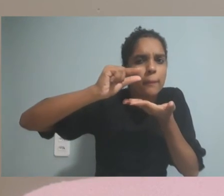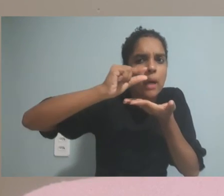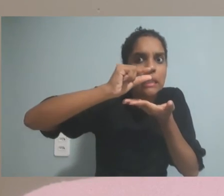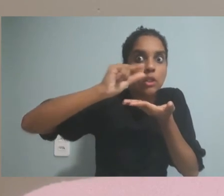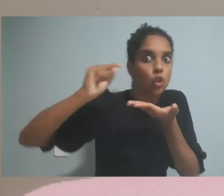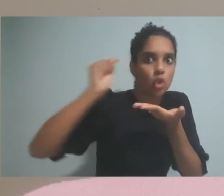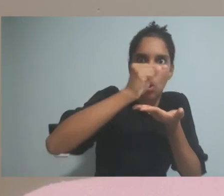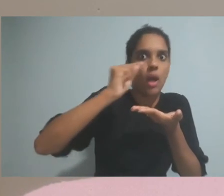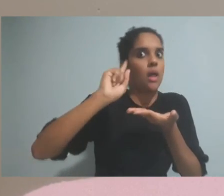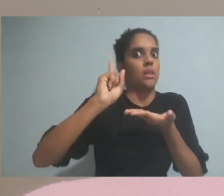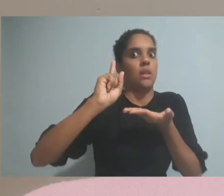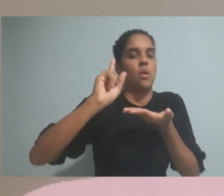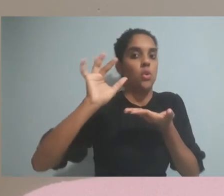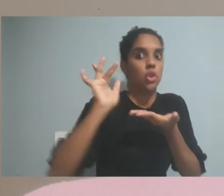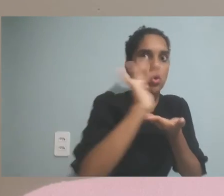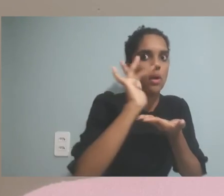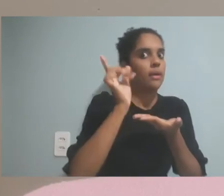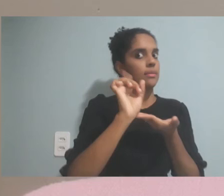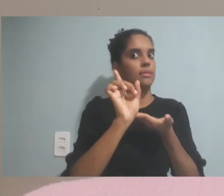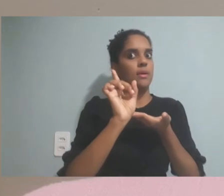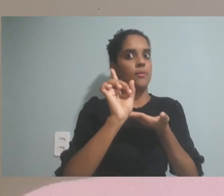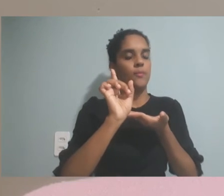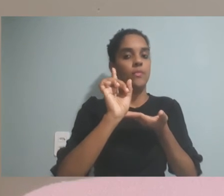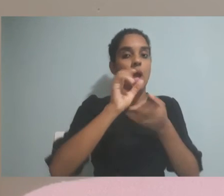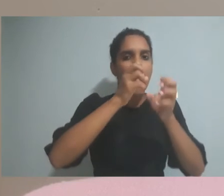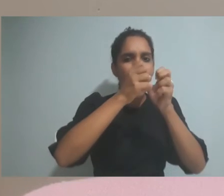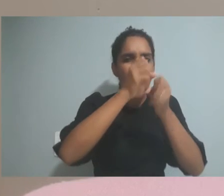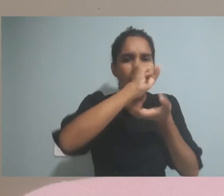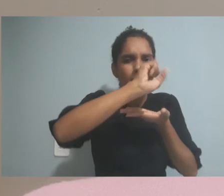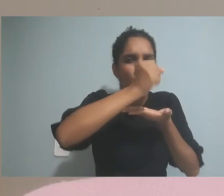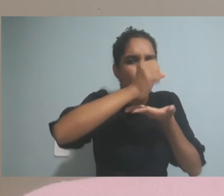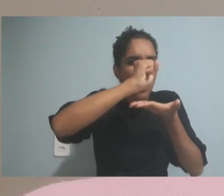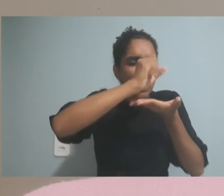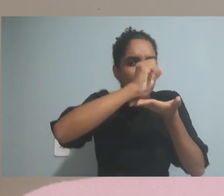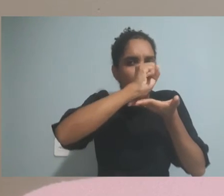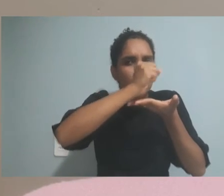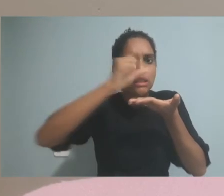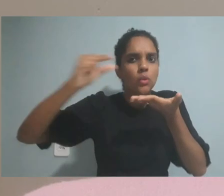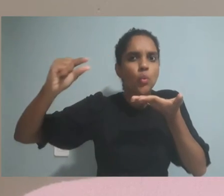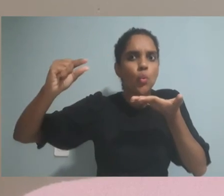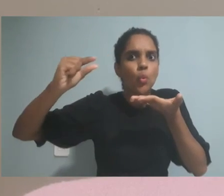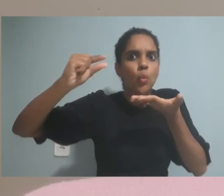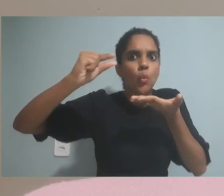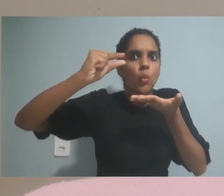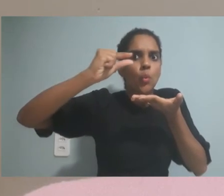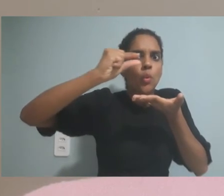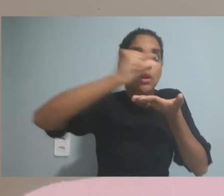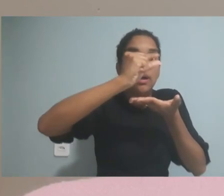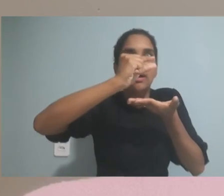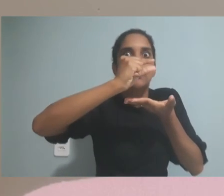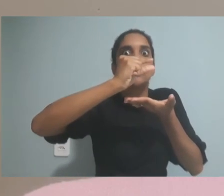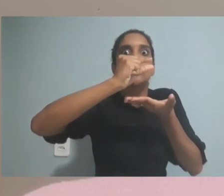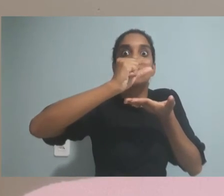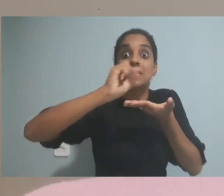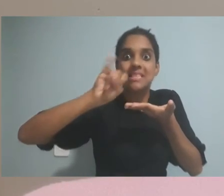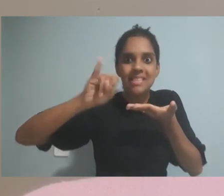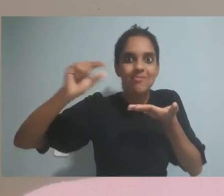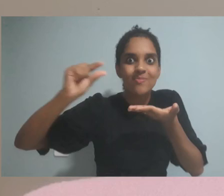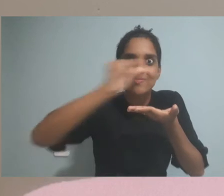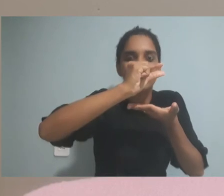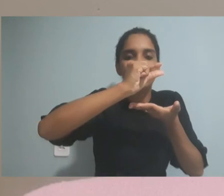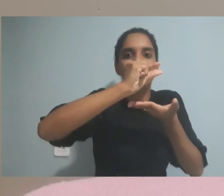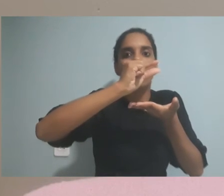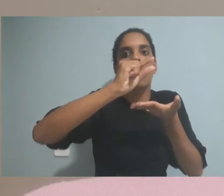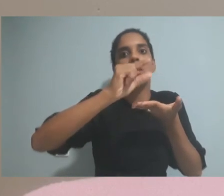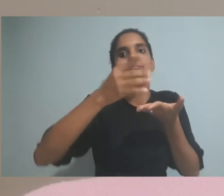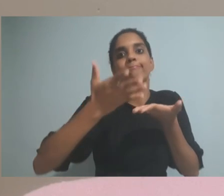da bolinha, sem tocá-lo. Caso essa bolinha toque o canudo, haverá uma transferência de